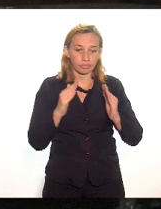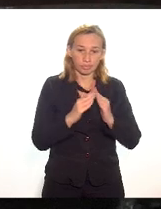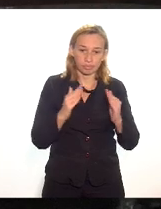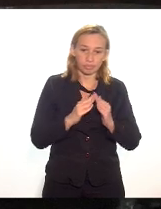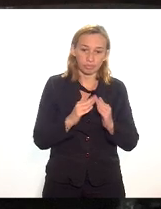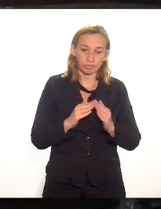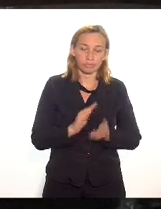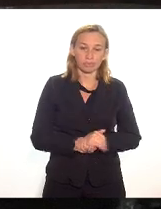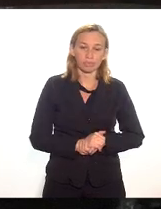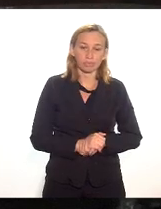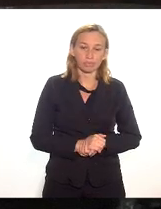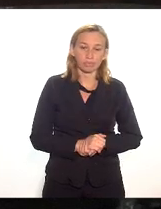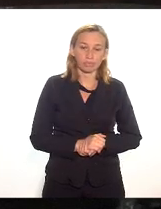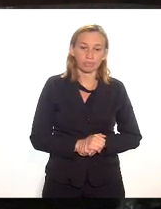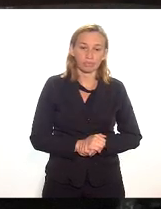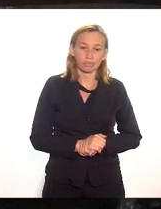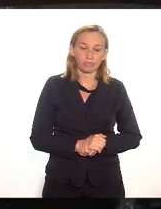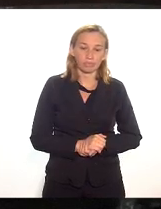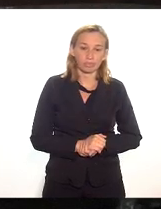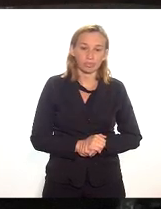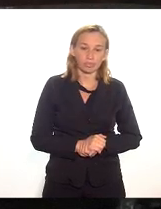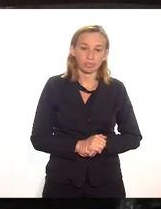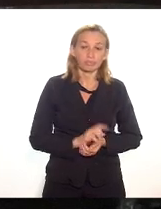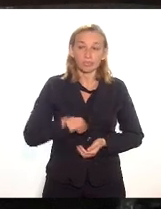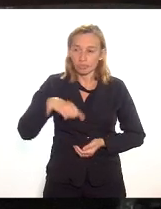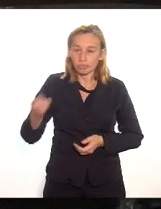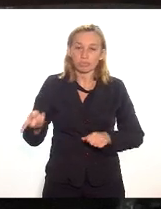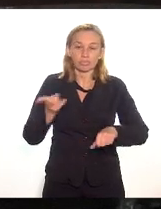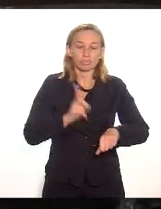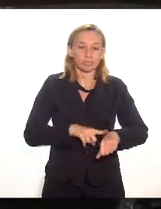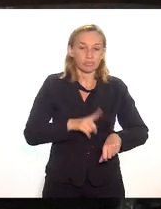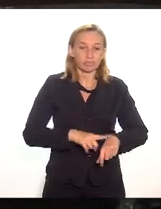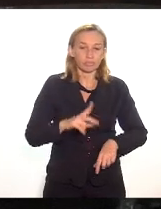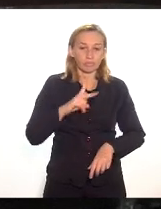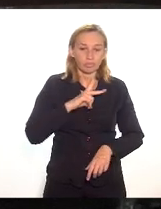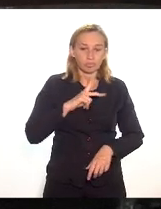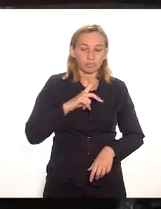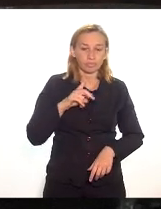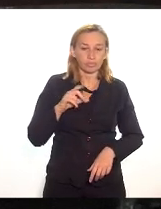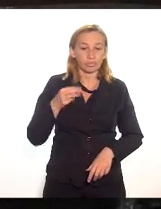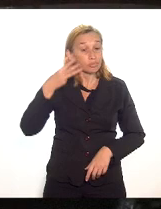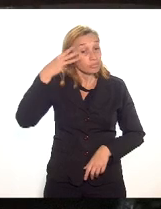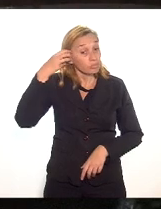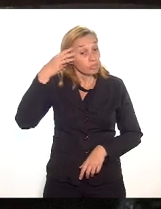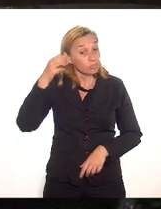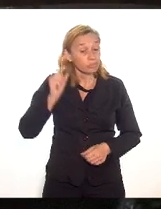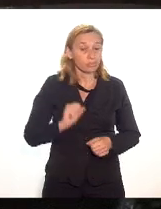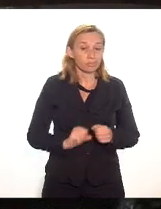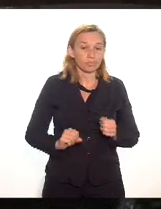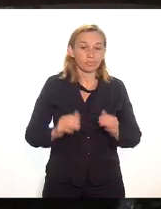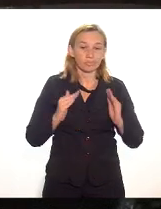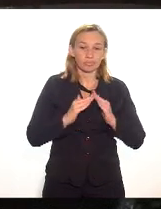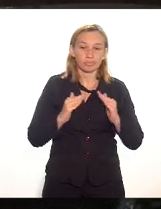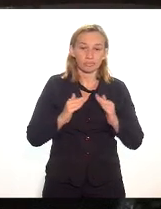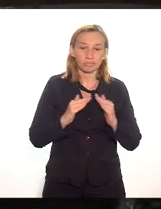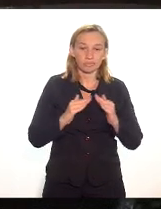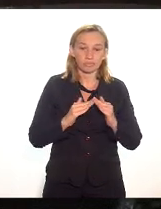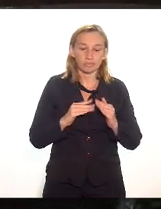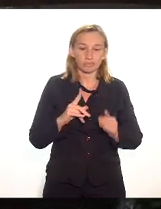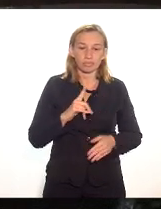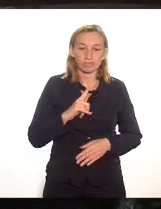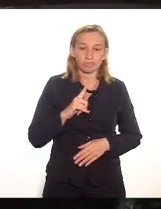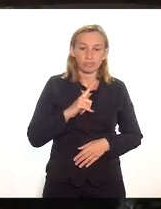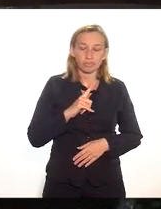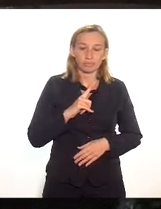essa casa, como em outro momento o próprio Wilson Witzel fez. Essa casa tem